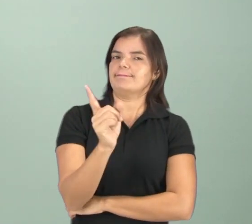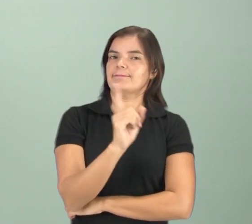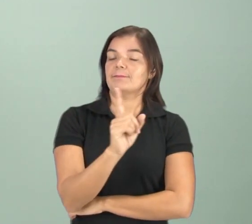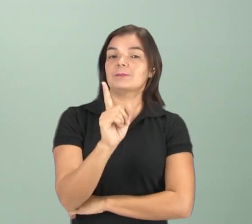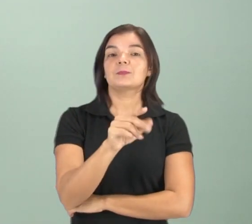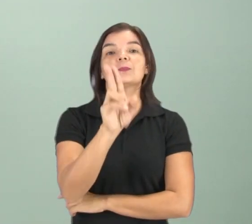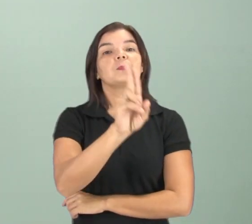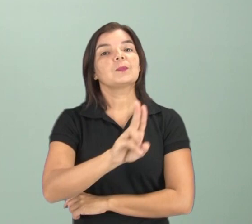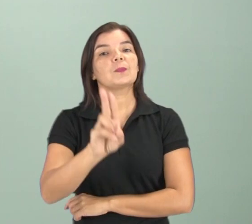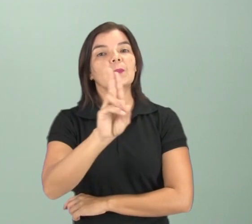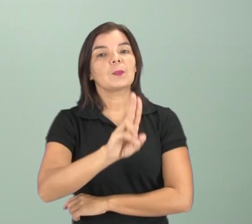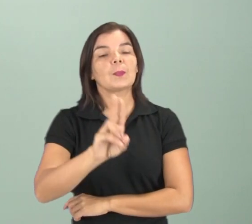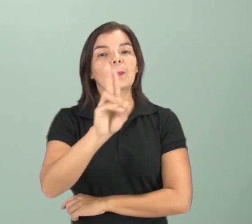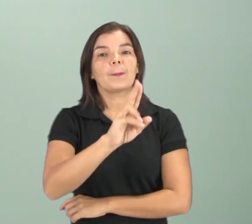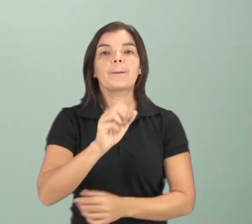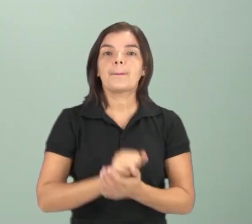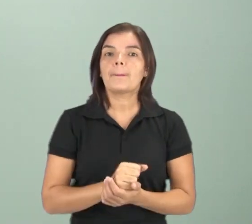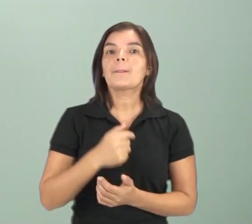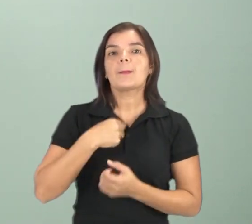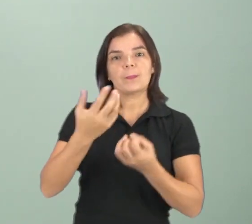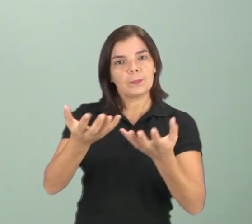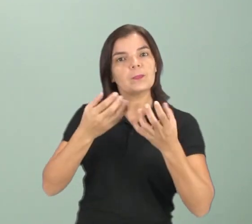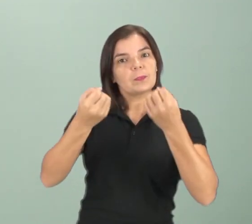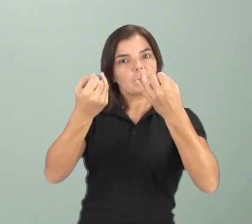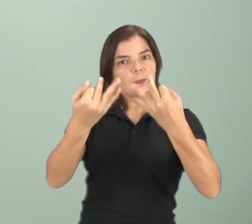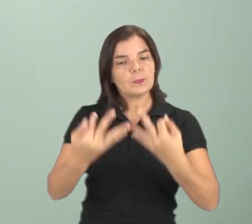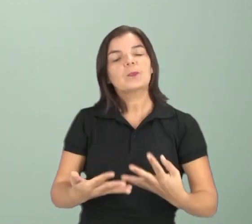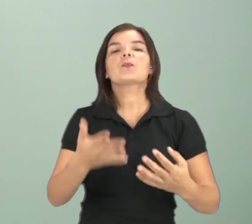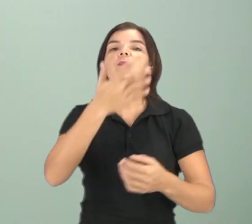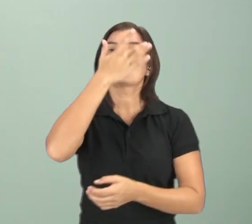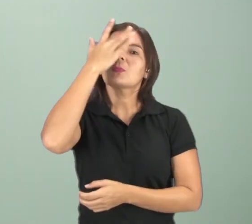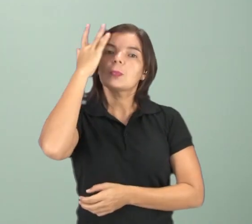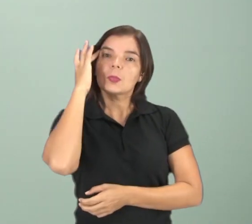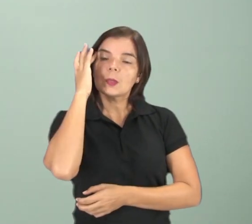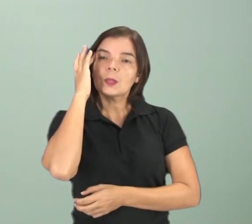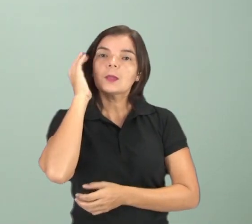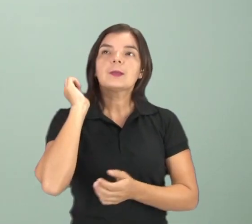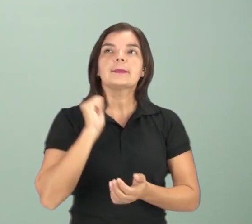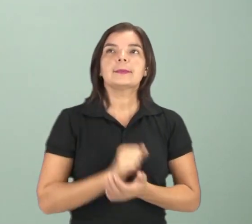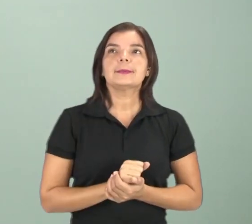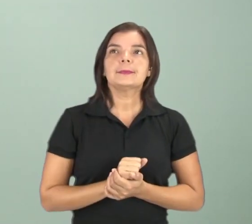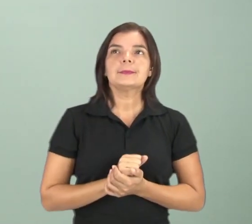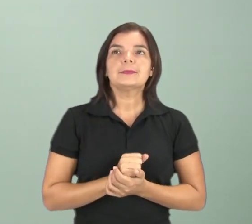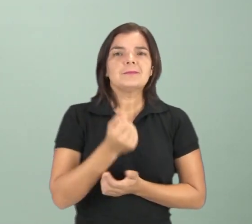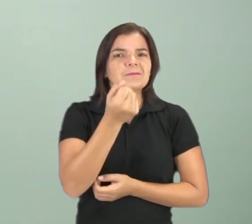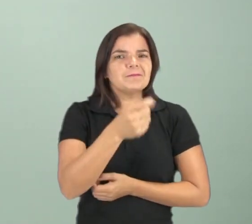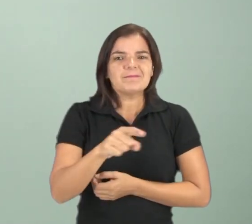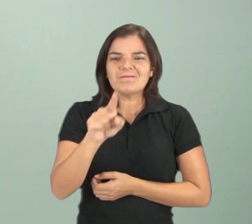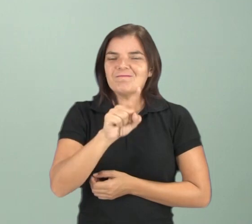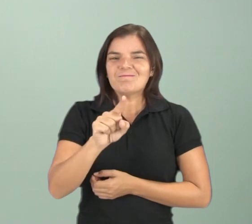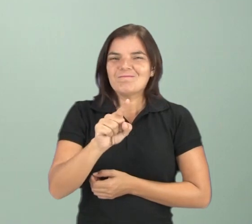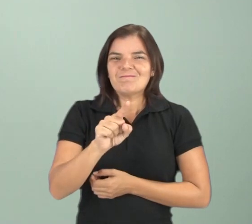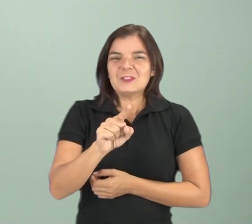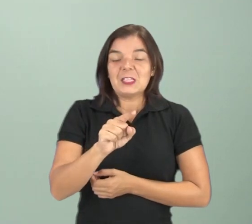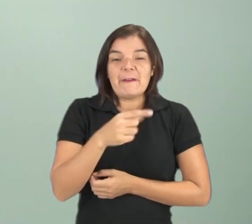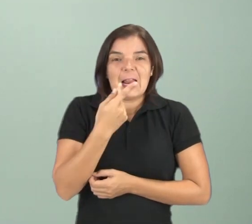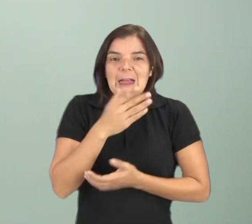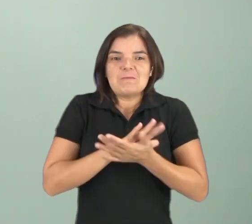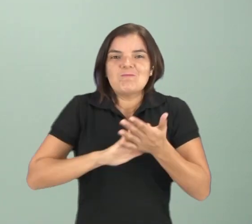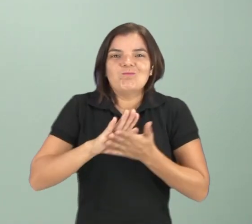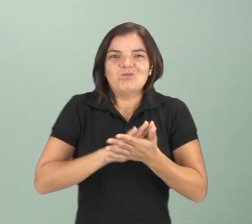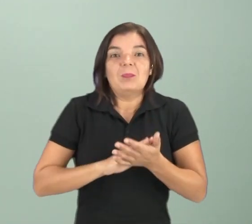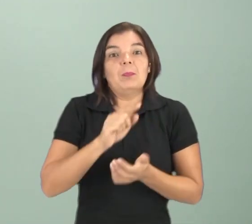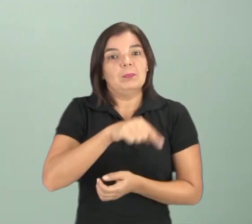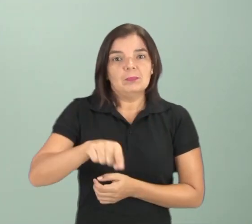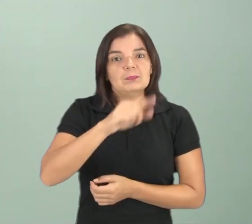aí ele é utilizado para quando eu quero falar que a pessoa, eu não preciso dizer muito para